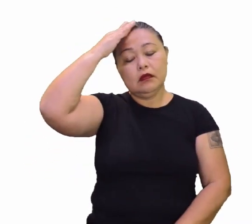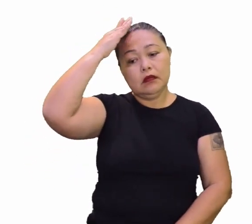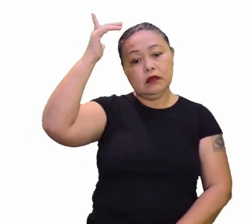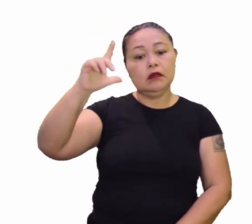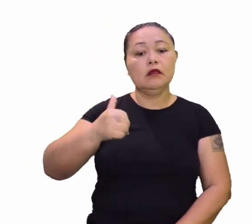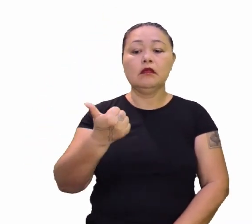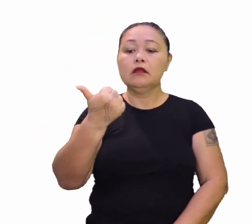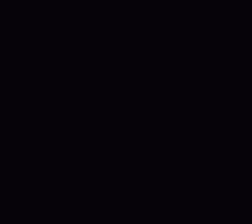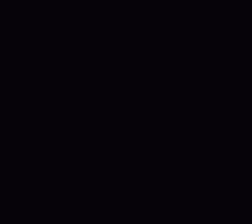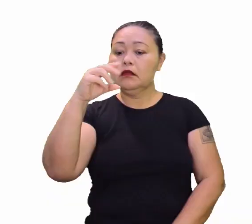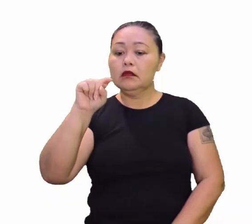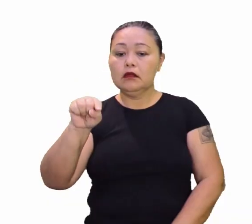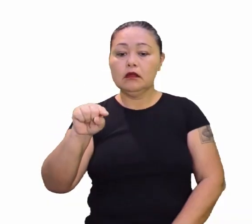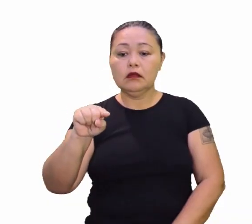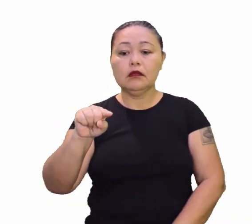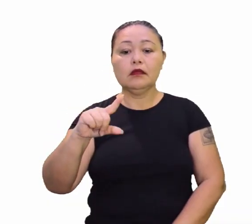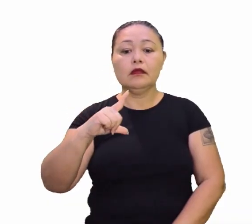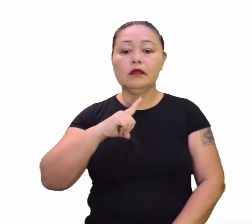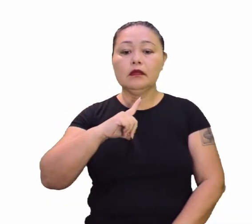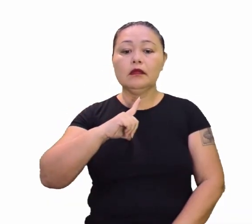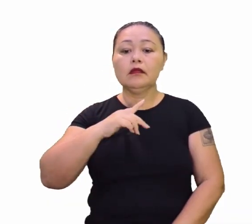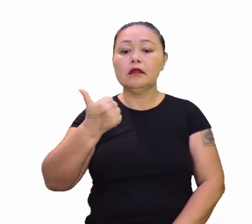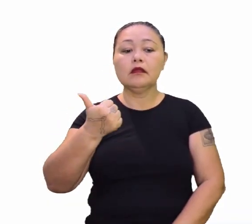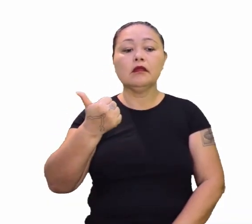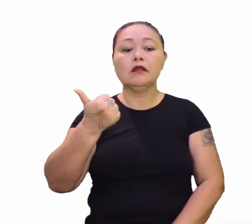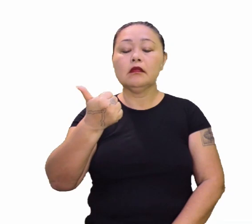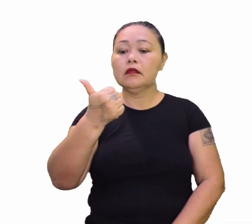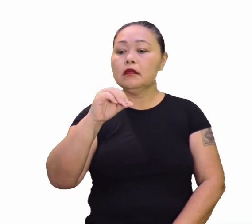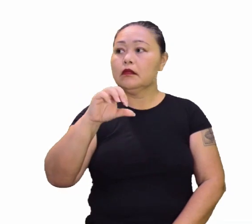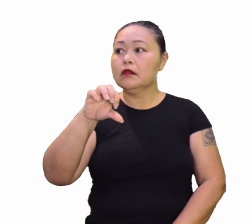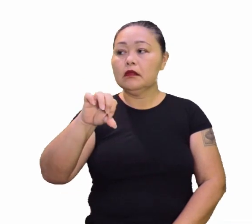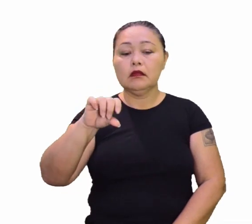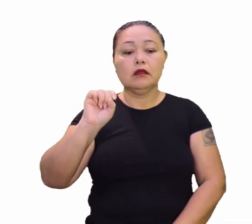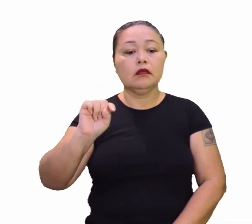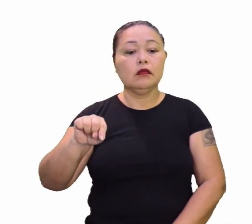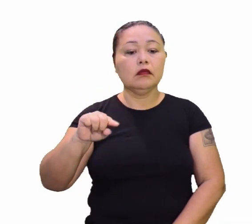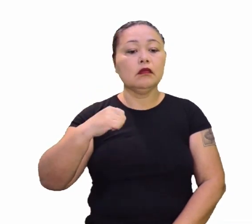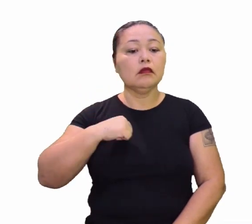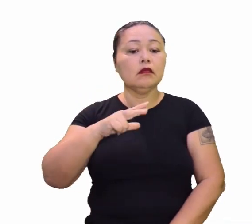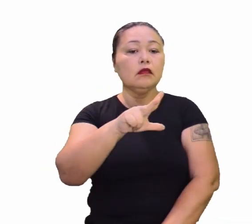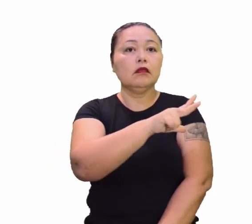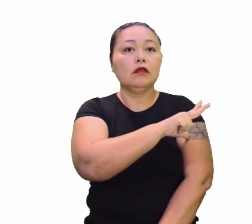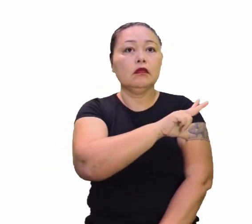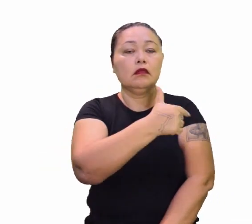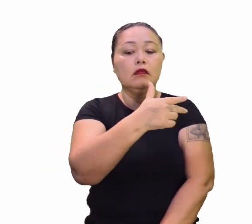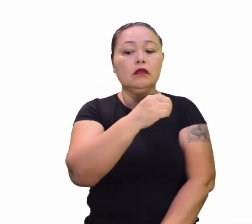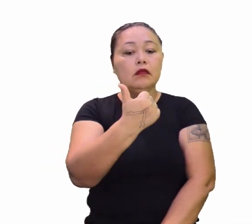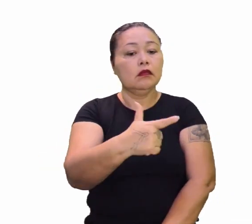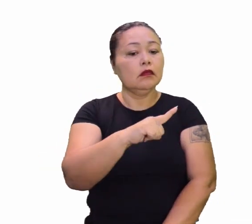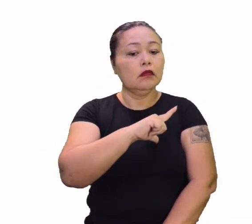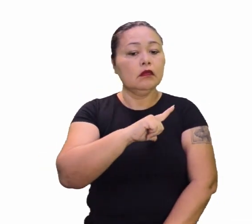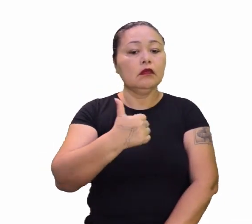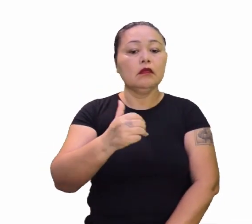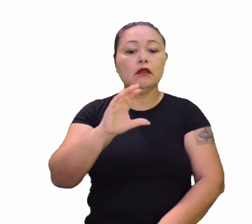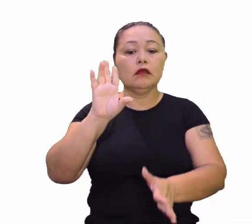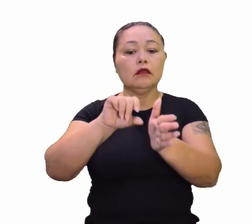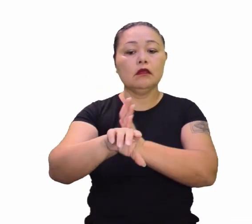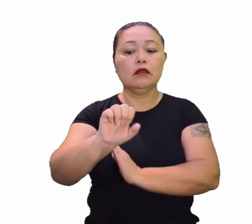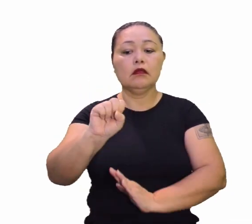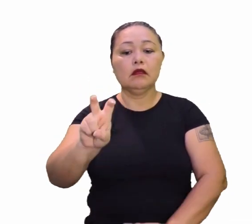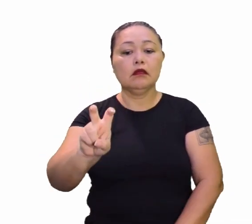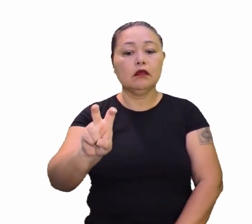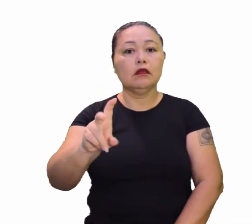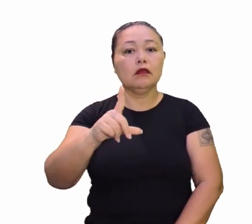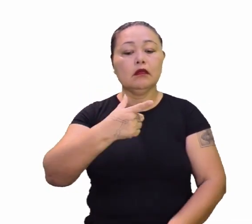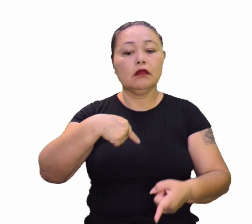com 130 mil, Ariquemes, com 109 mil, Vilhena, 102 mil, Cacoal, 85 mil,